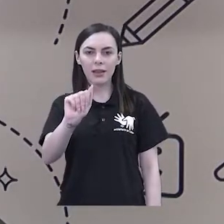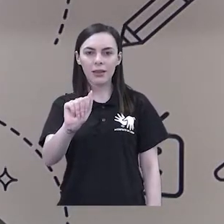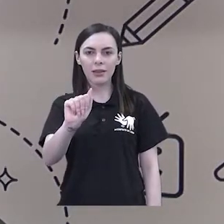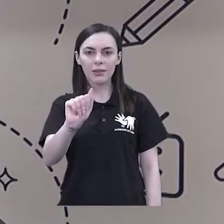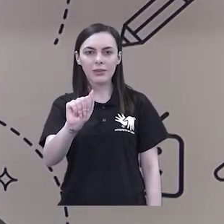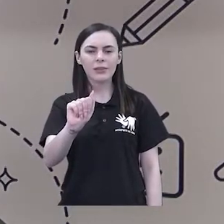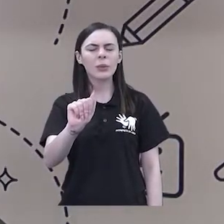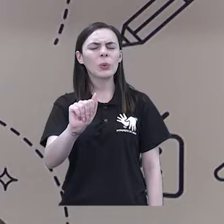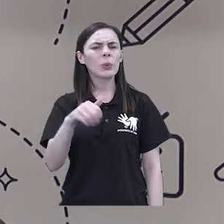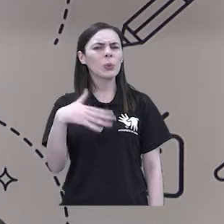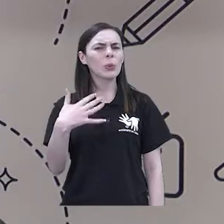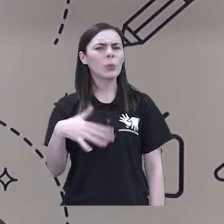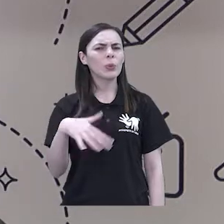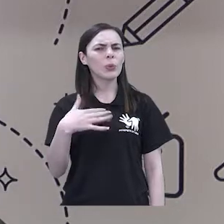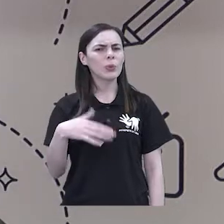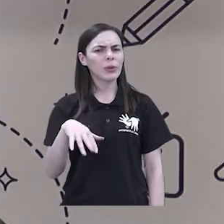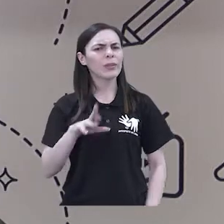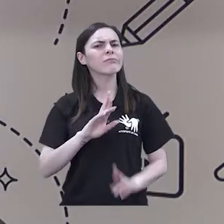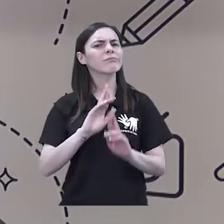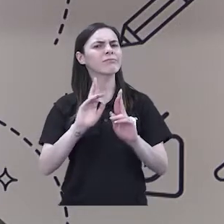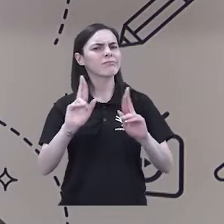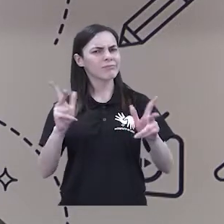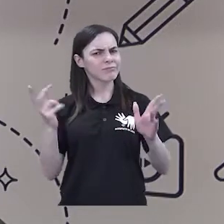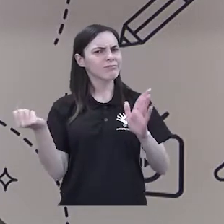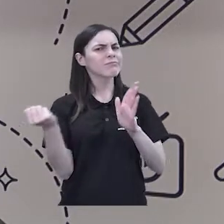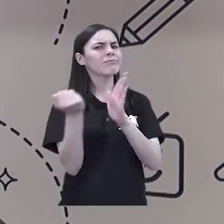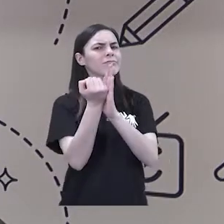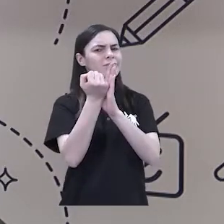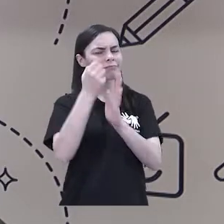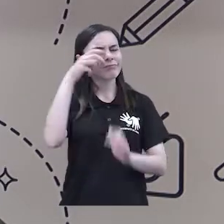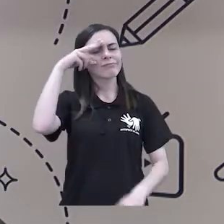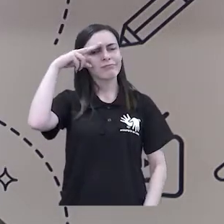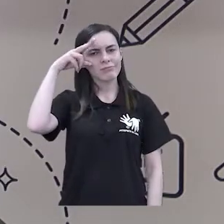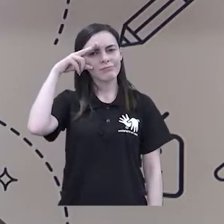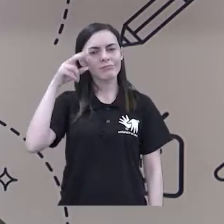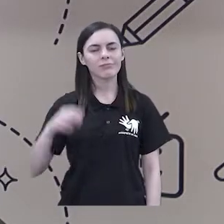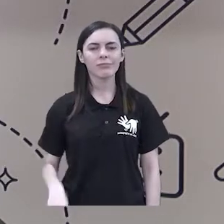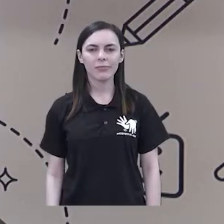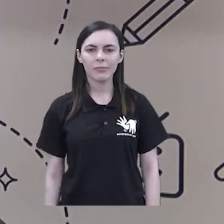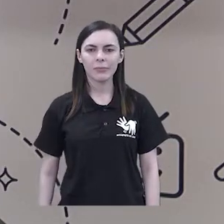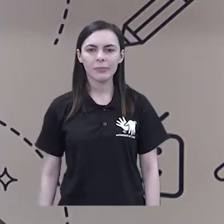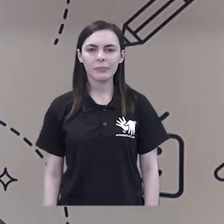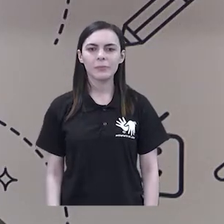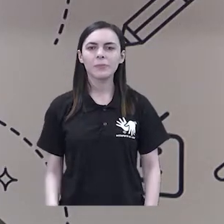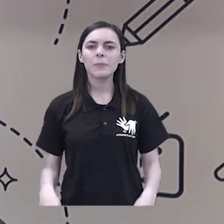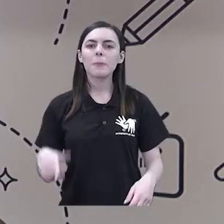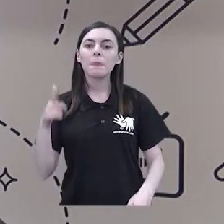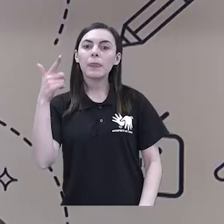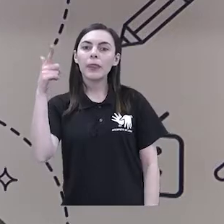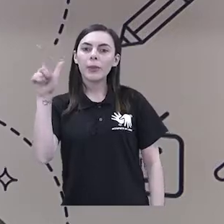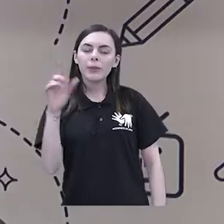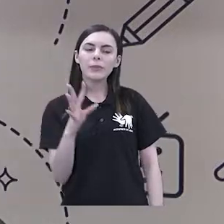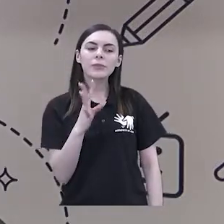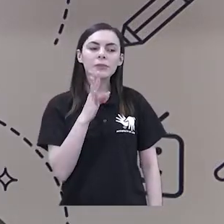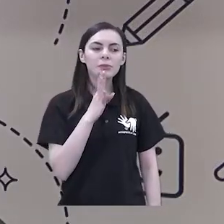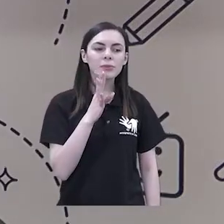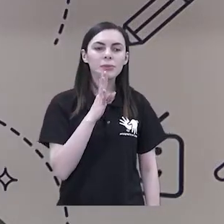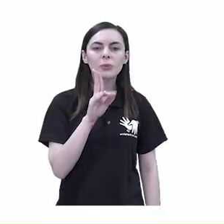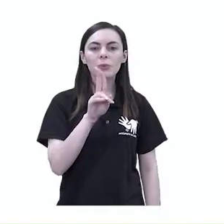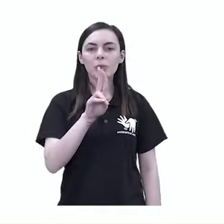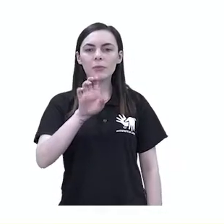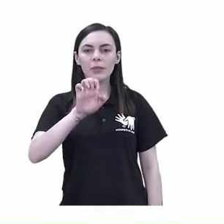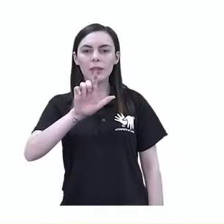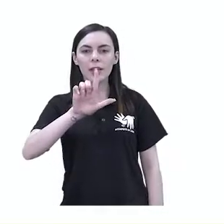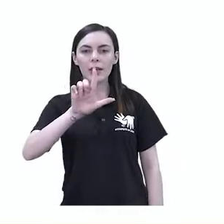só, fez a diferença na história. Mais uma. Já ouviram falar da